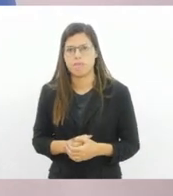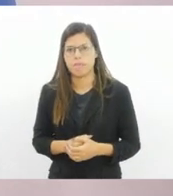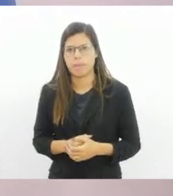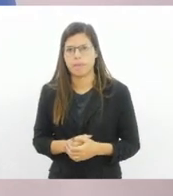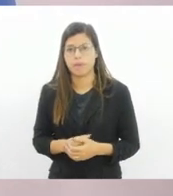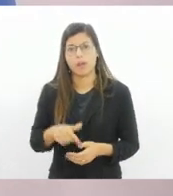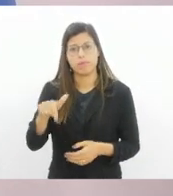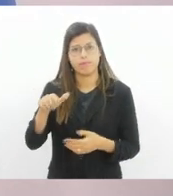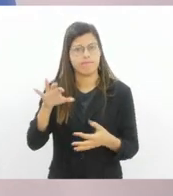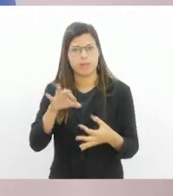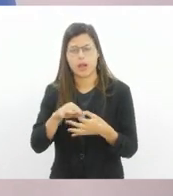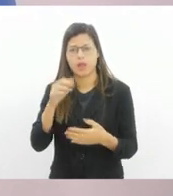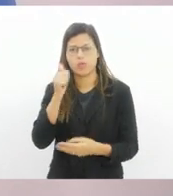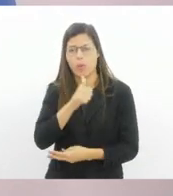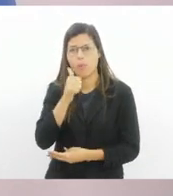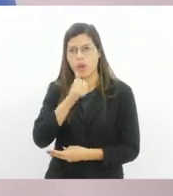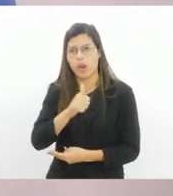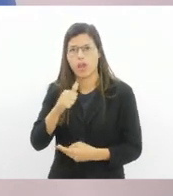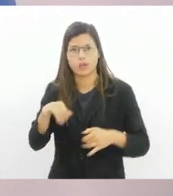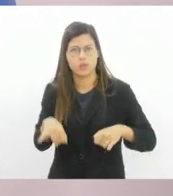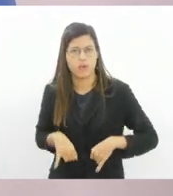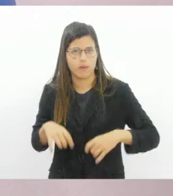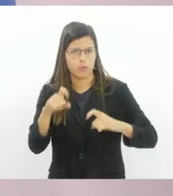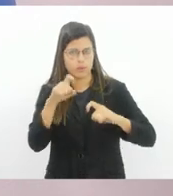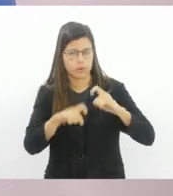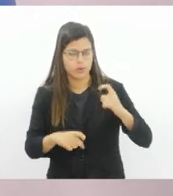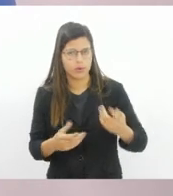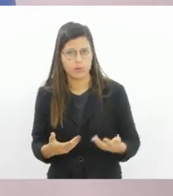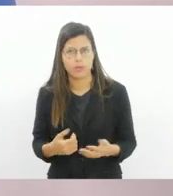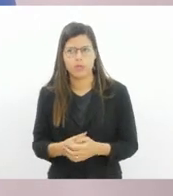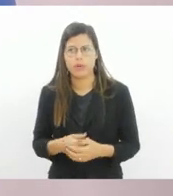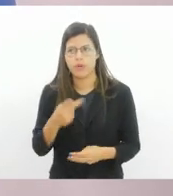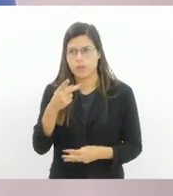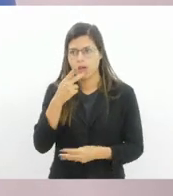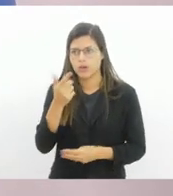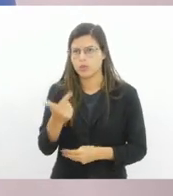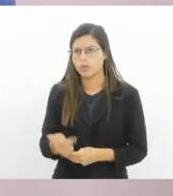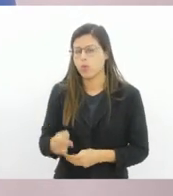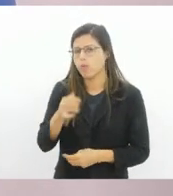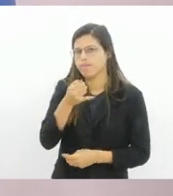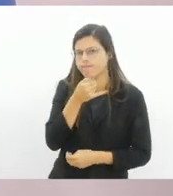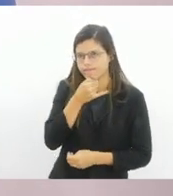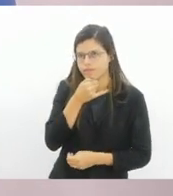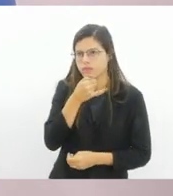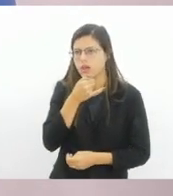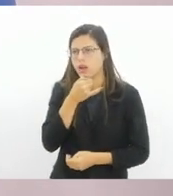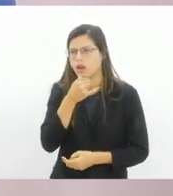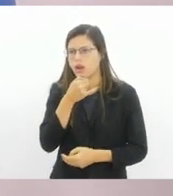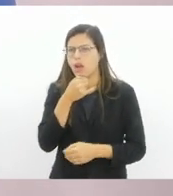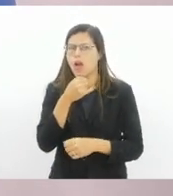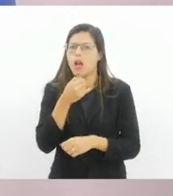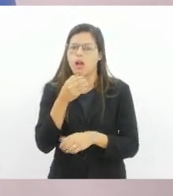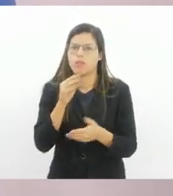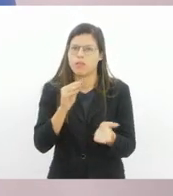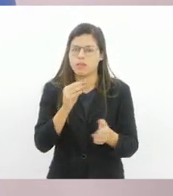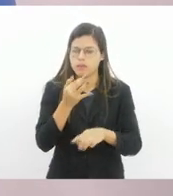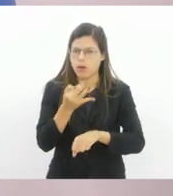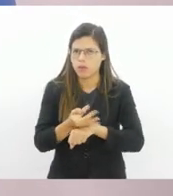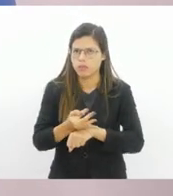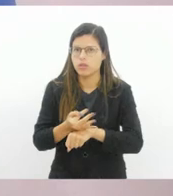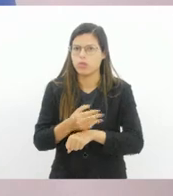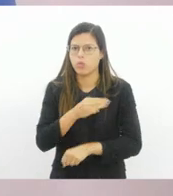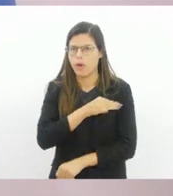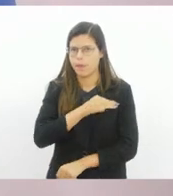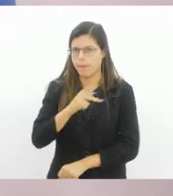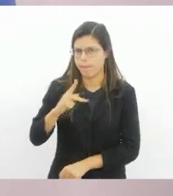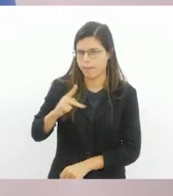à mulher vitimada de estupro. E aí dizer também, e de novo lamentar a ausência aqui do Ministério Público do Estado do